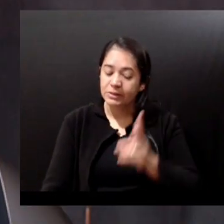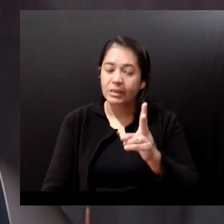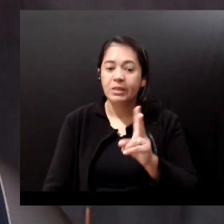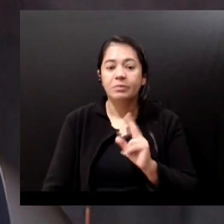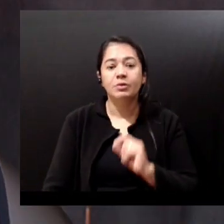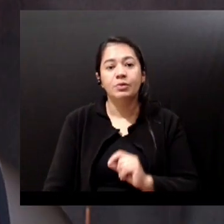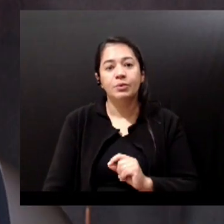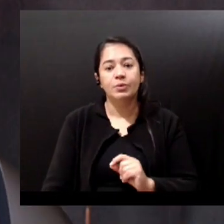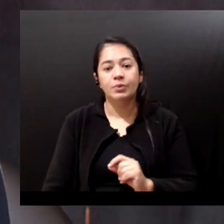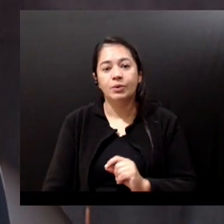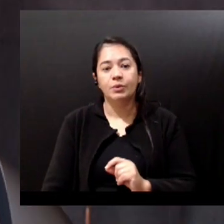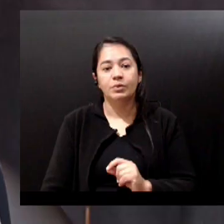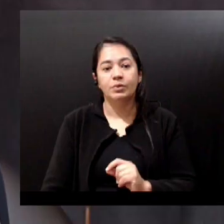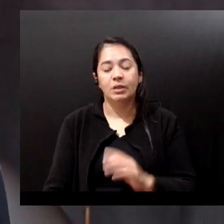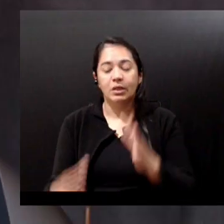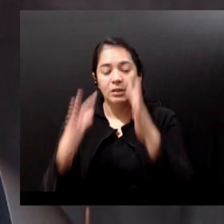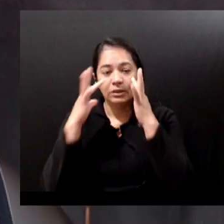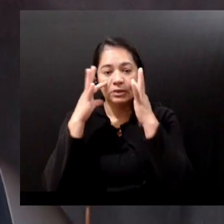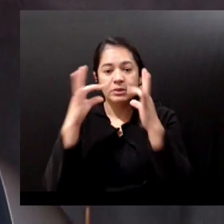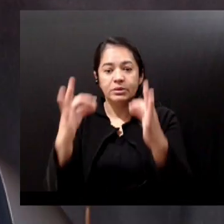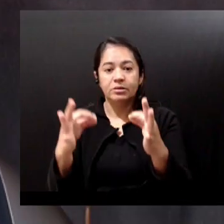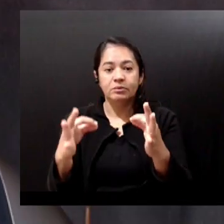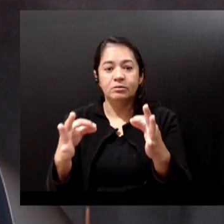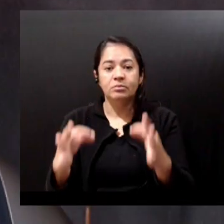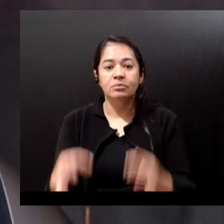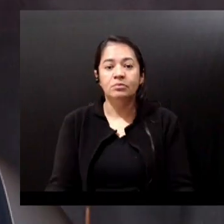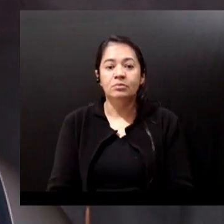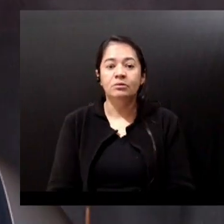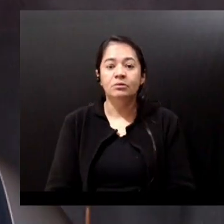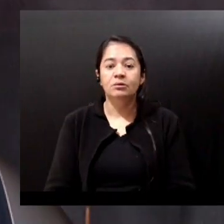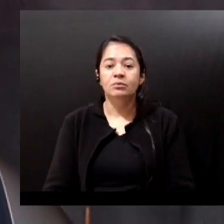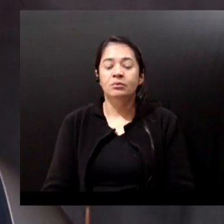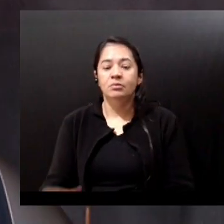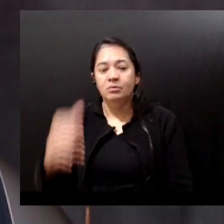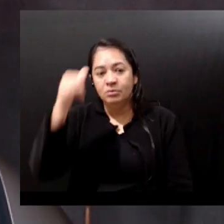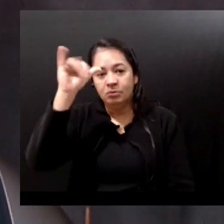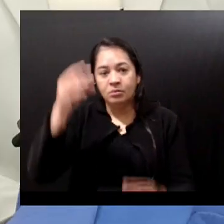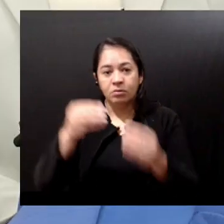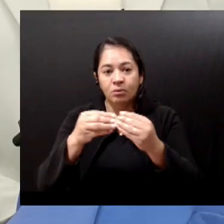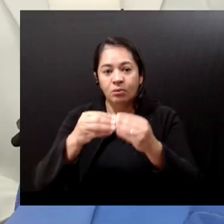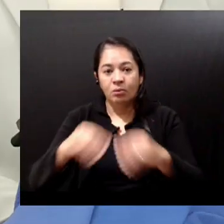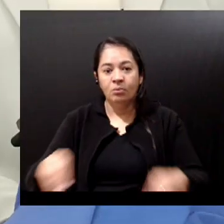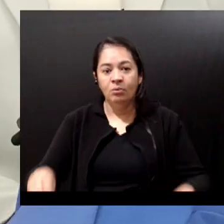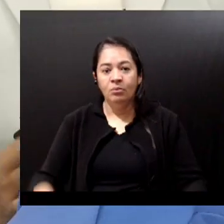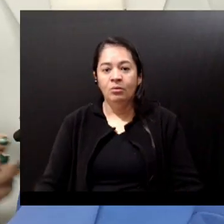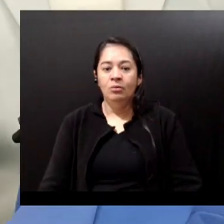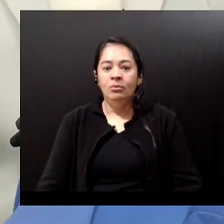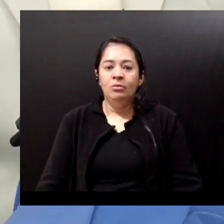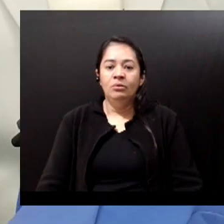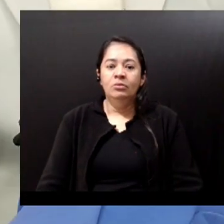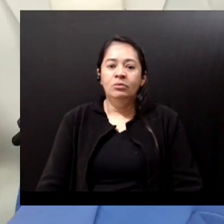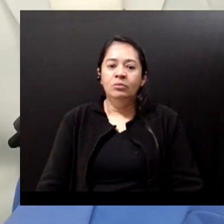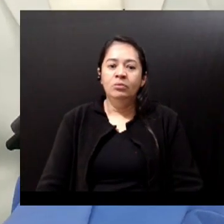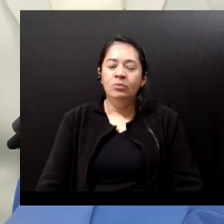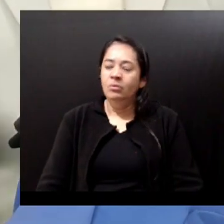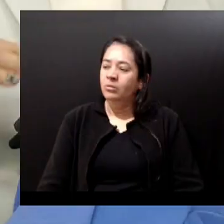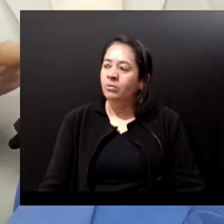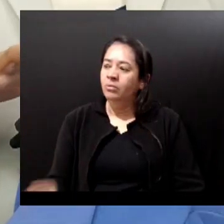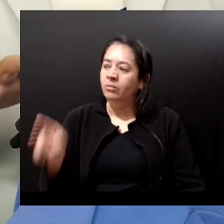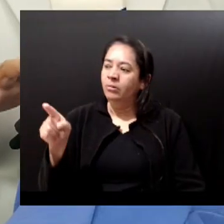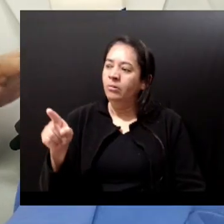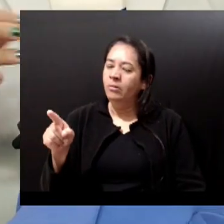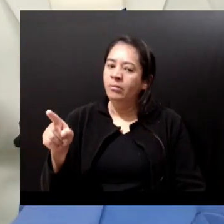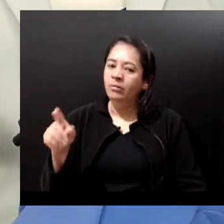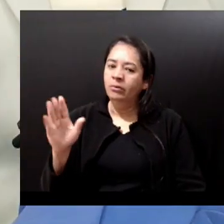atenção, né, e não afetar a sua produtividade. Muito bem. Ô Lucas, você já ouviu ou tem algum